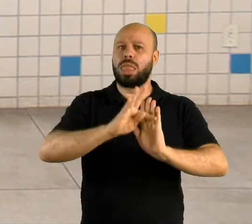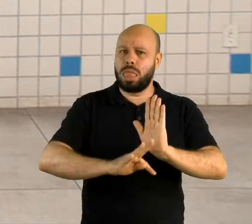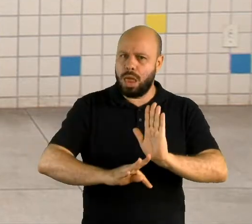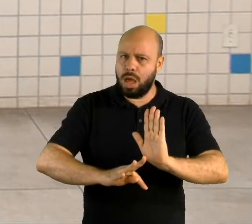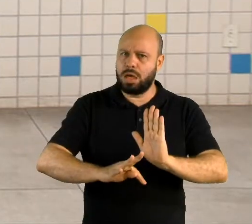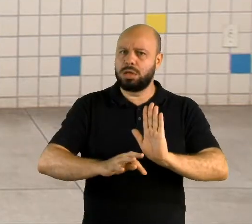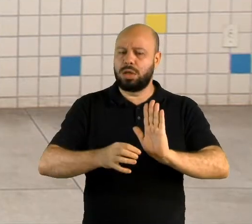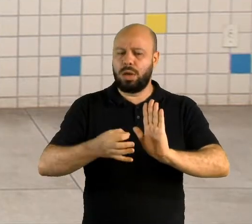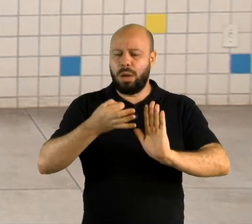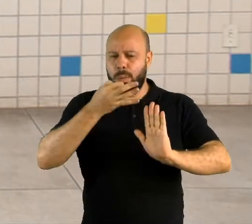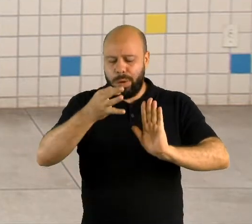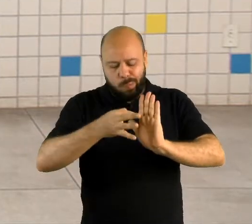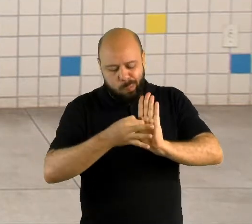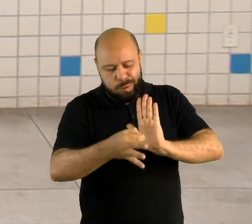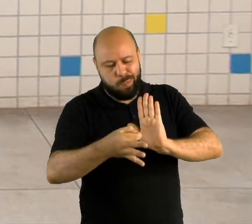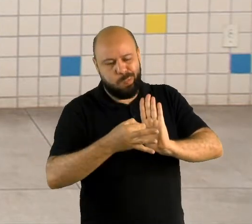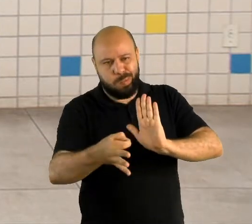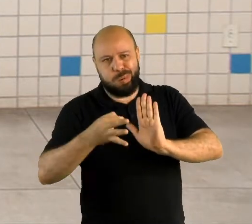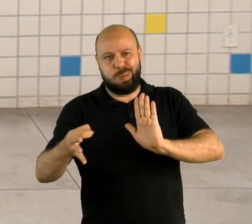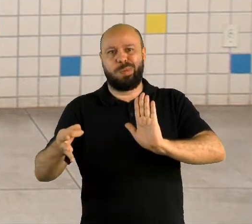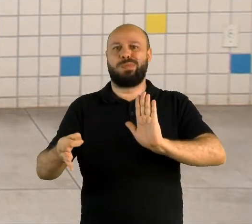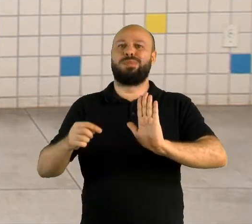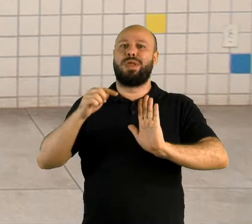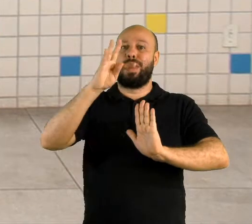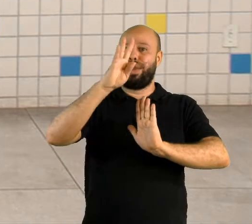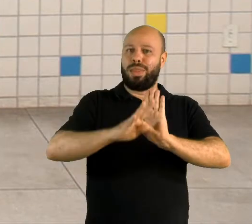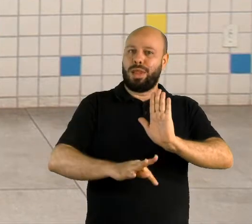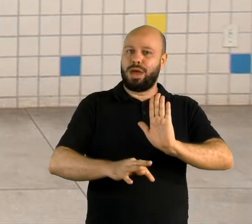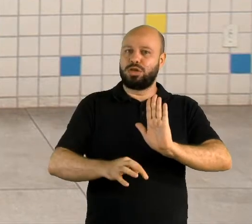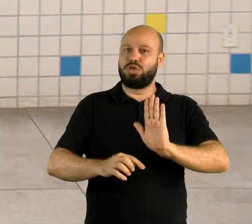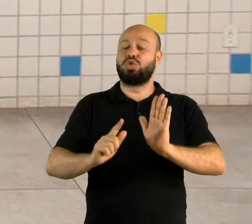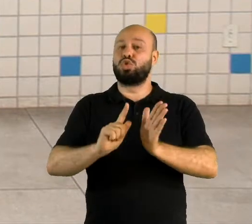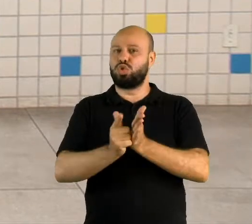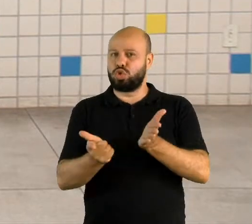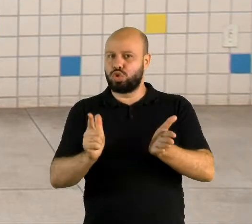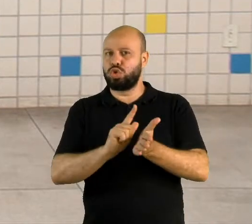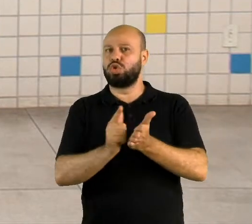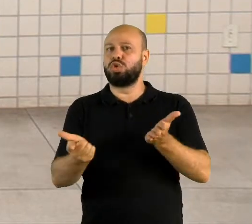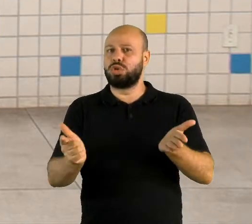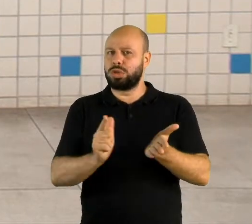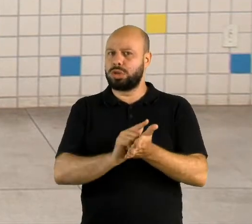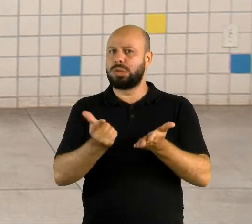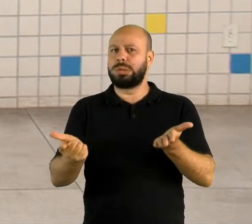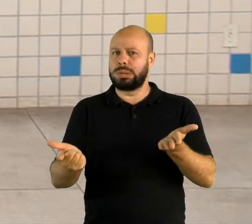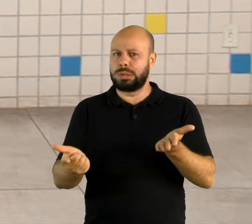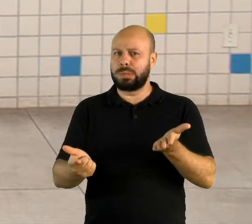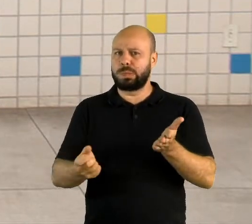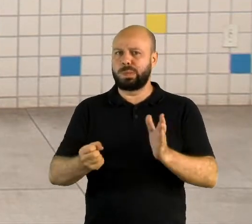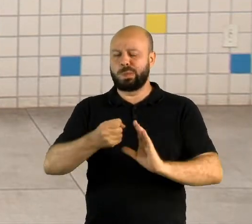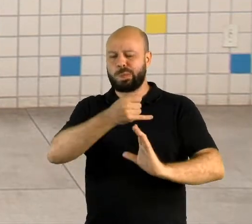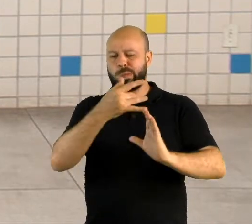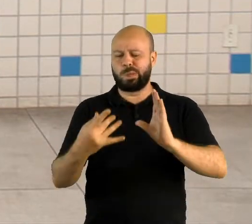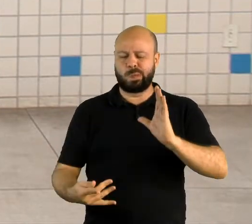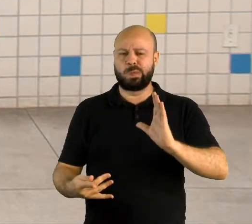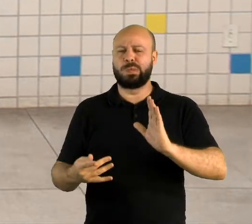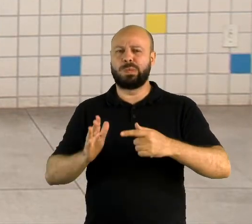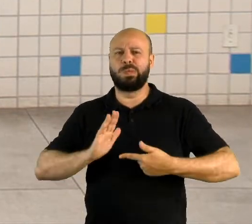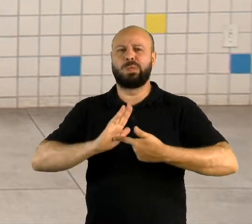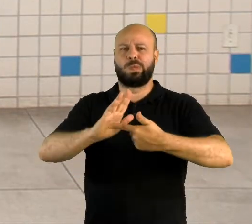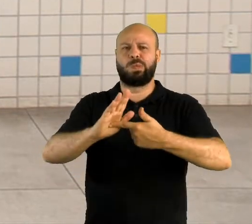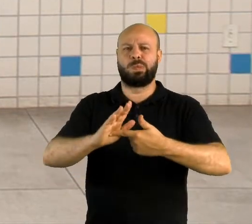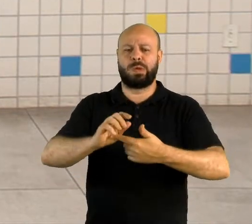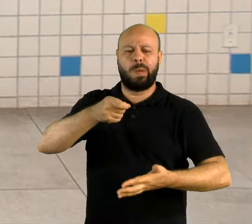emitir opiniões. Ele é um texto jornalístico que se caracteriza por expor e defender